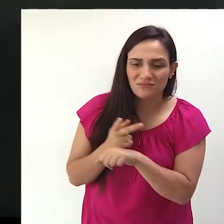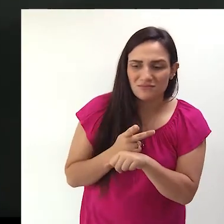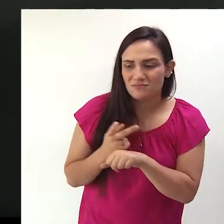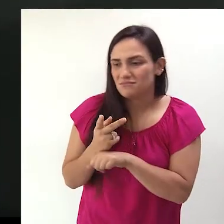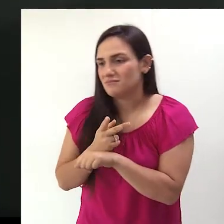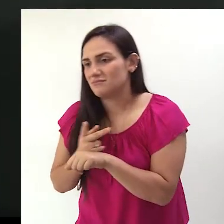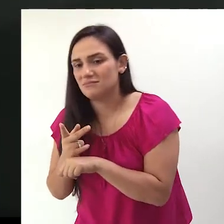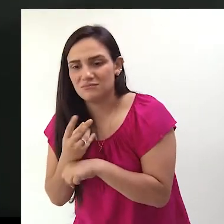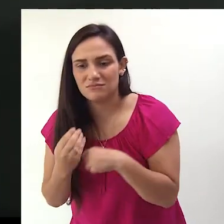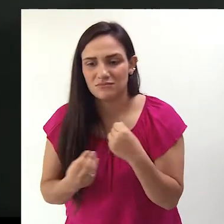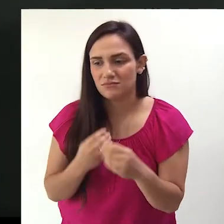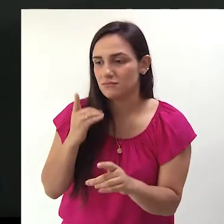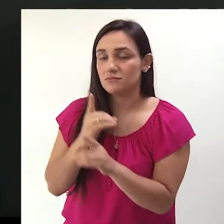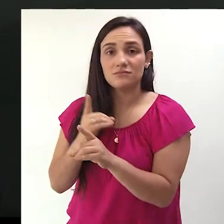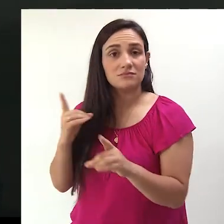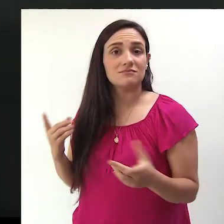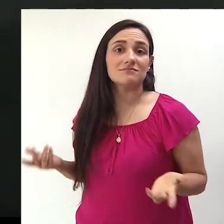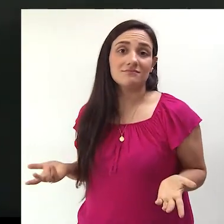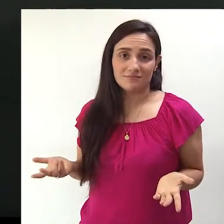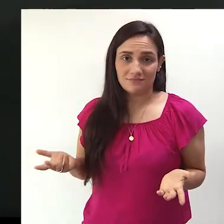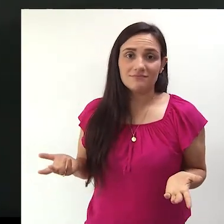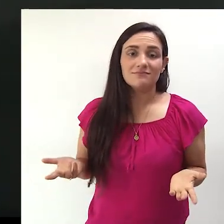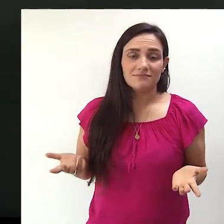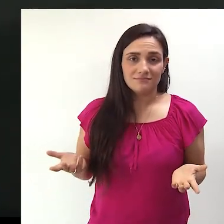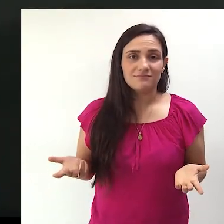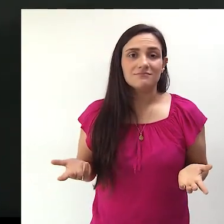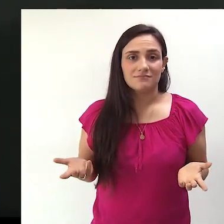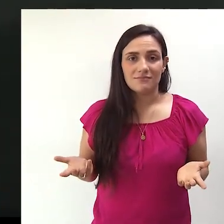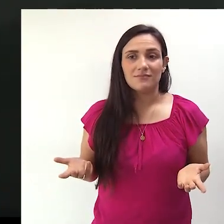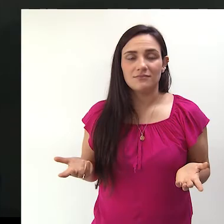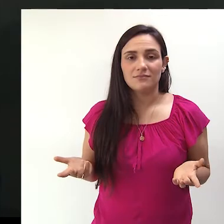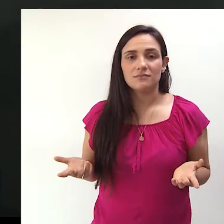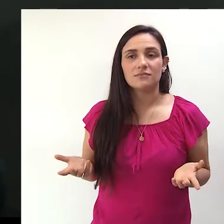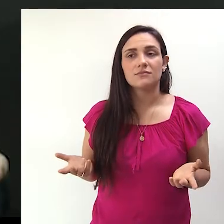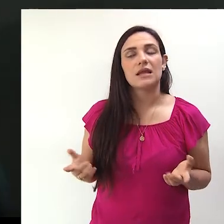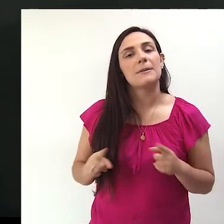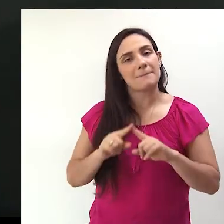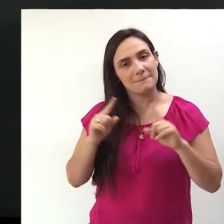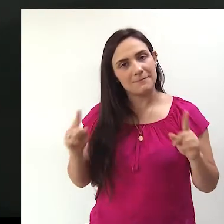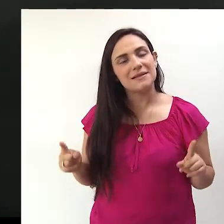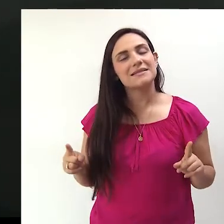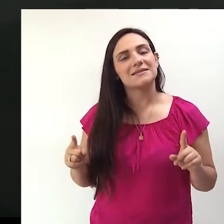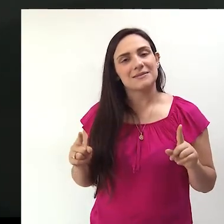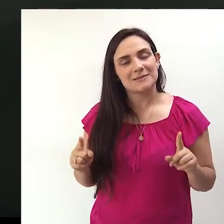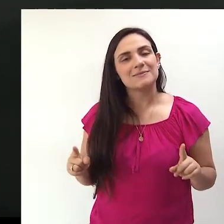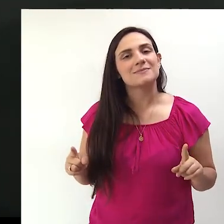culpa do produtor, da vítima, mas é pelo tamanho das